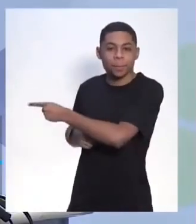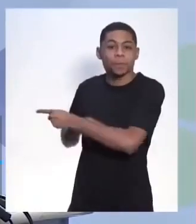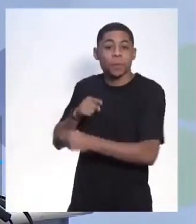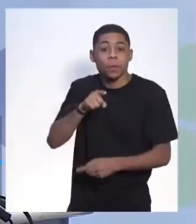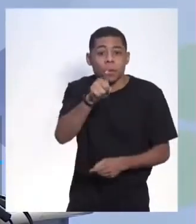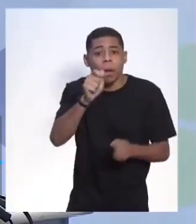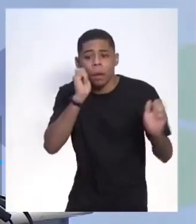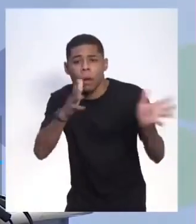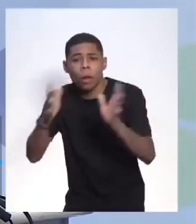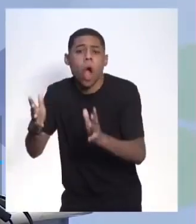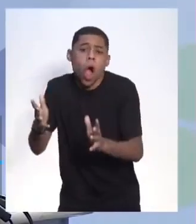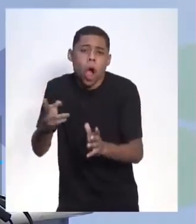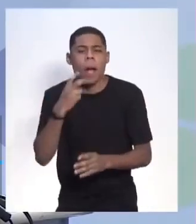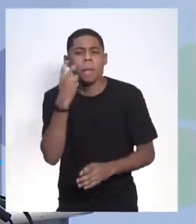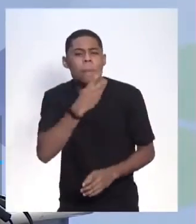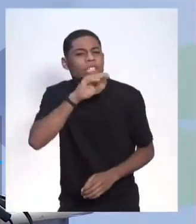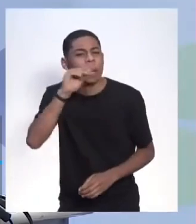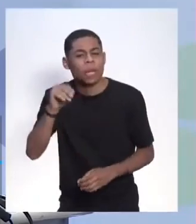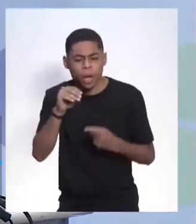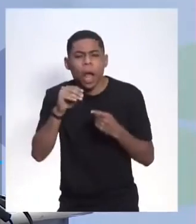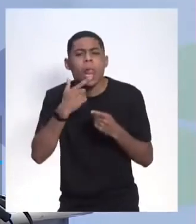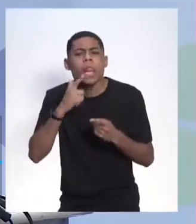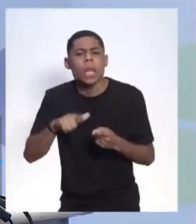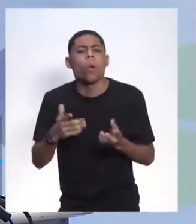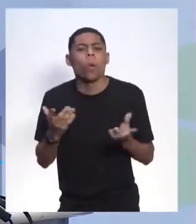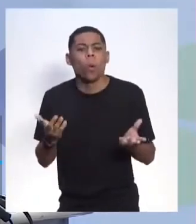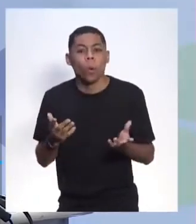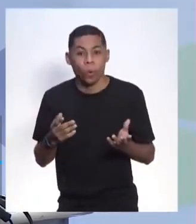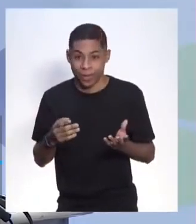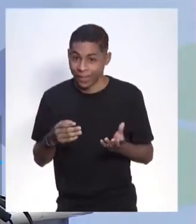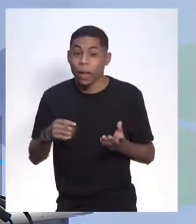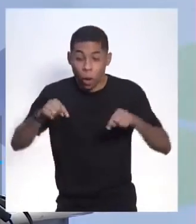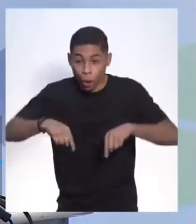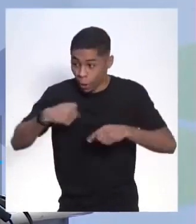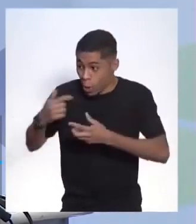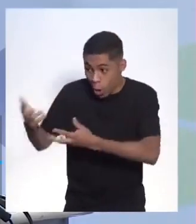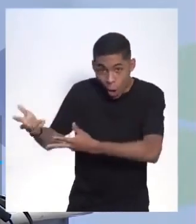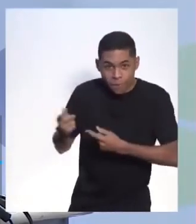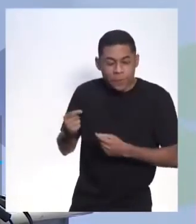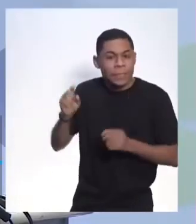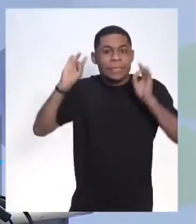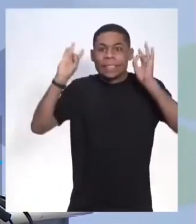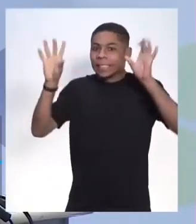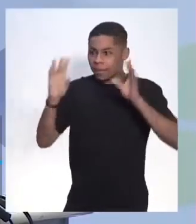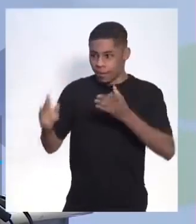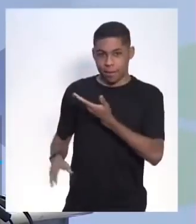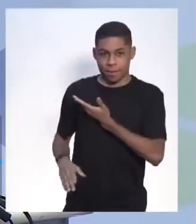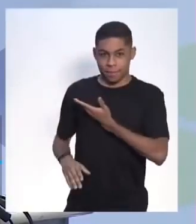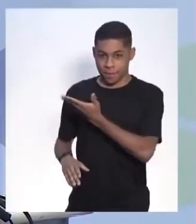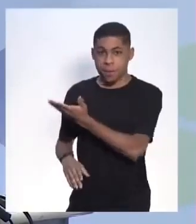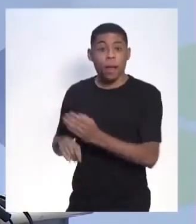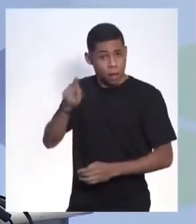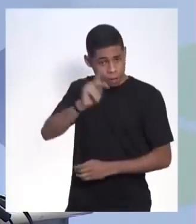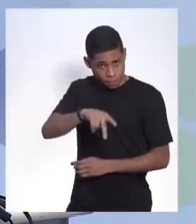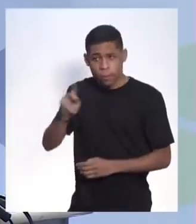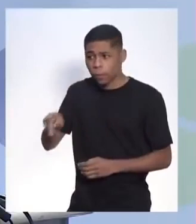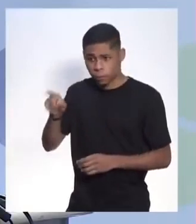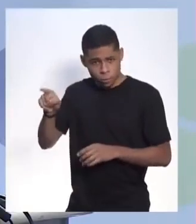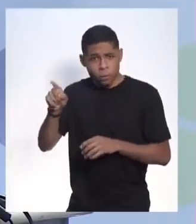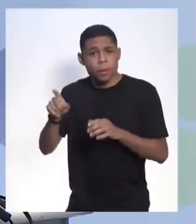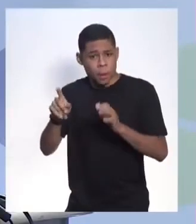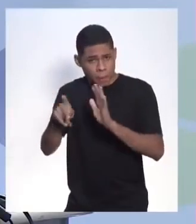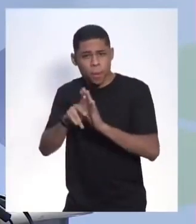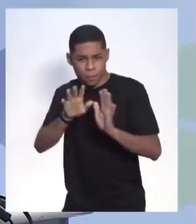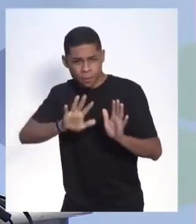língua nós falamos? Hoje eu tenho um convidado especial, um amigo meu, professor também da rede pública